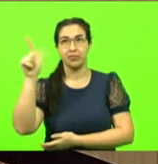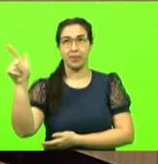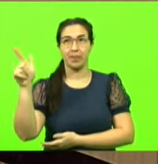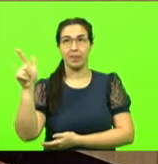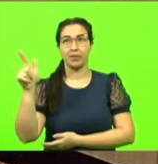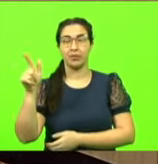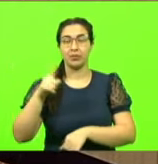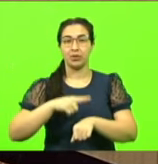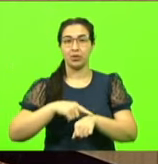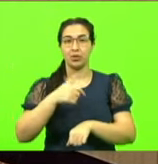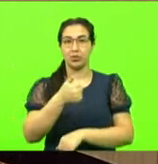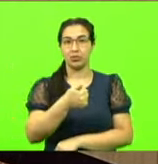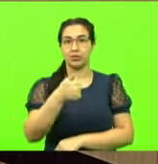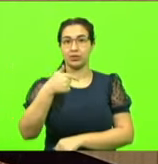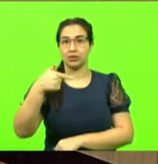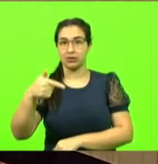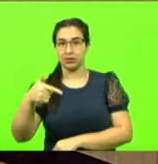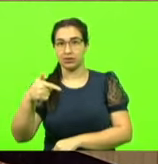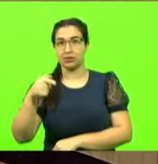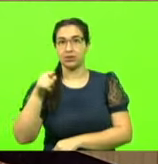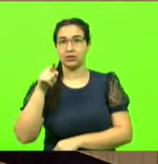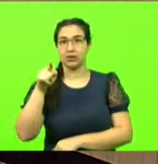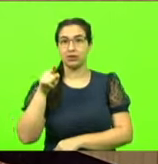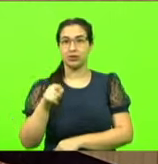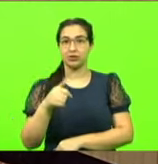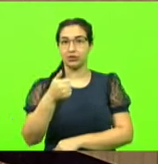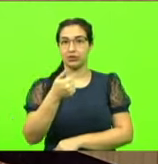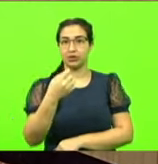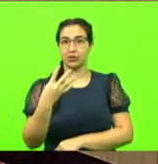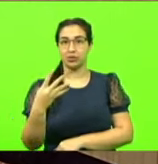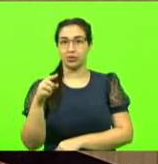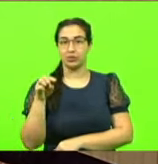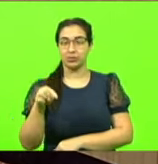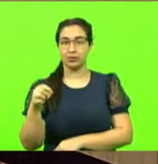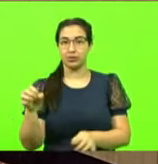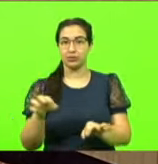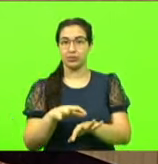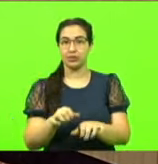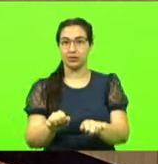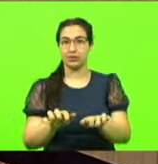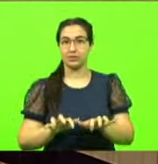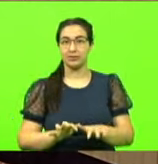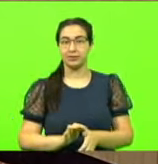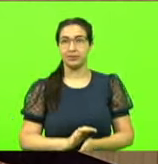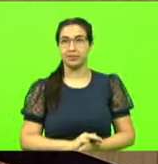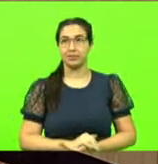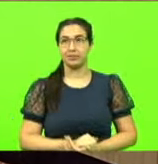as 17 horas e 14 minutos. Está encerrada a presente sessão.